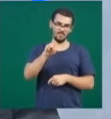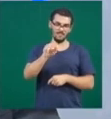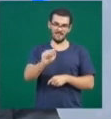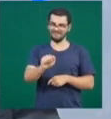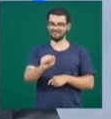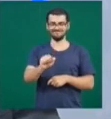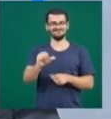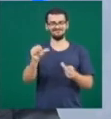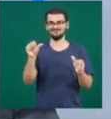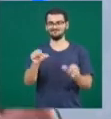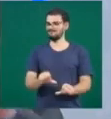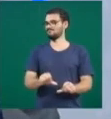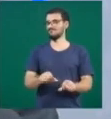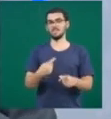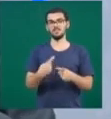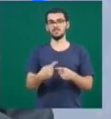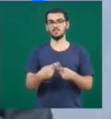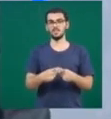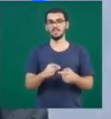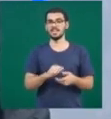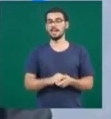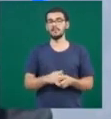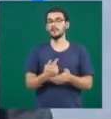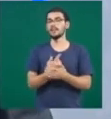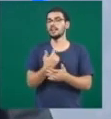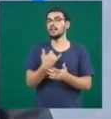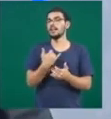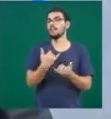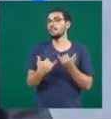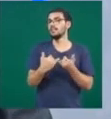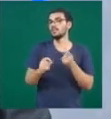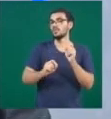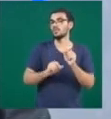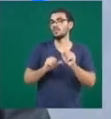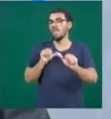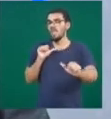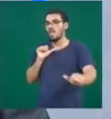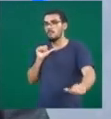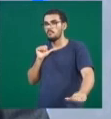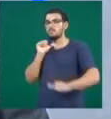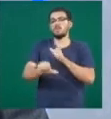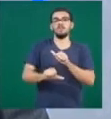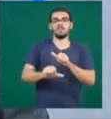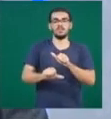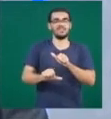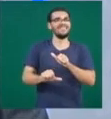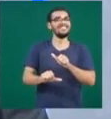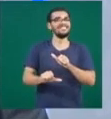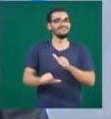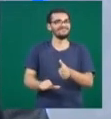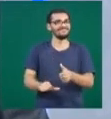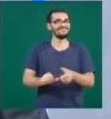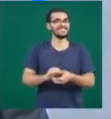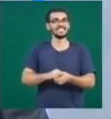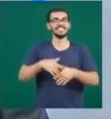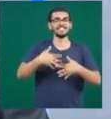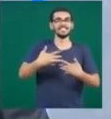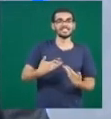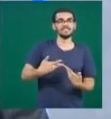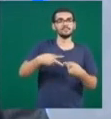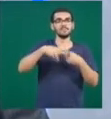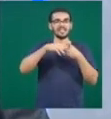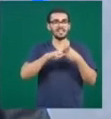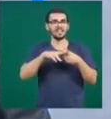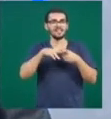Porque a palavra reformar geralmente é uma mudança muito abrupta daquilo que existia para algo novo. Então, a reforma ela tem que ser